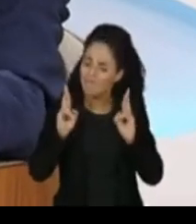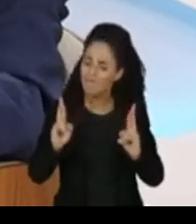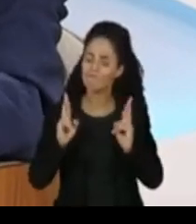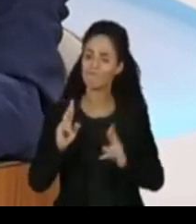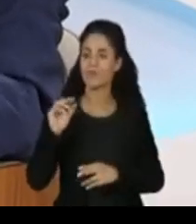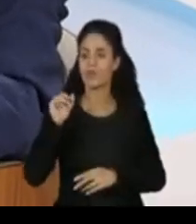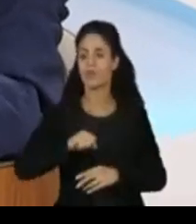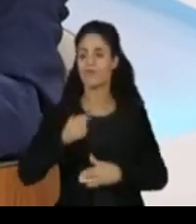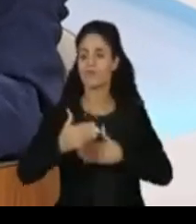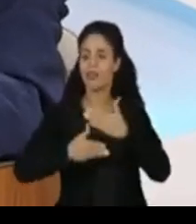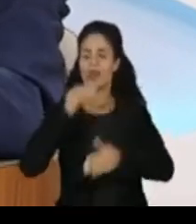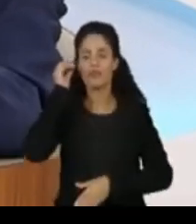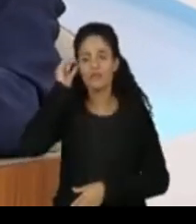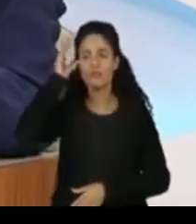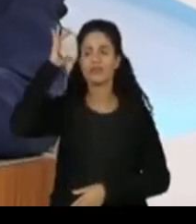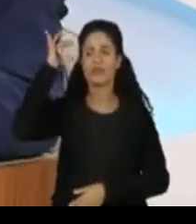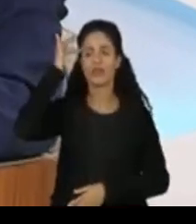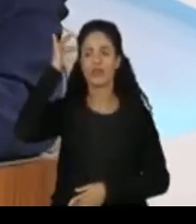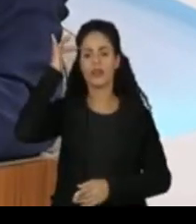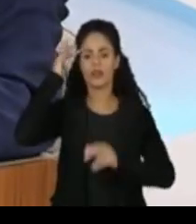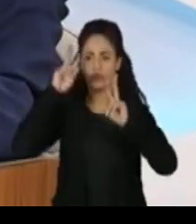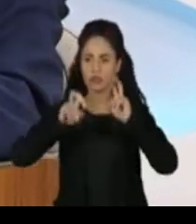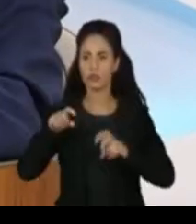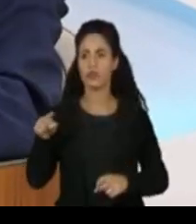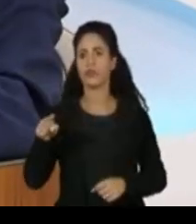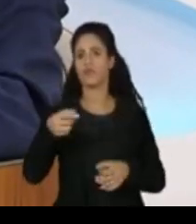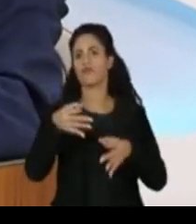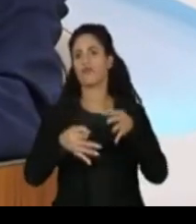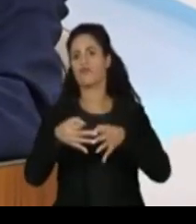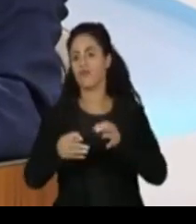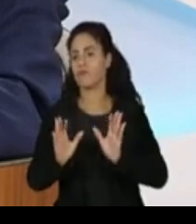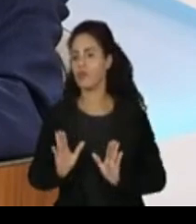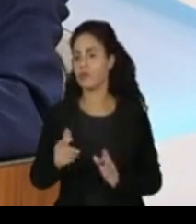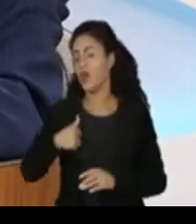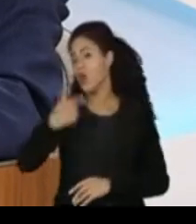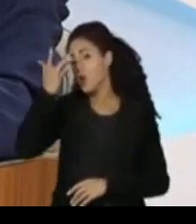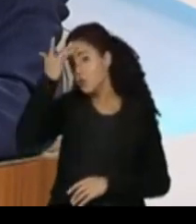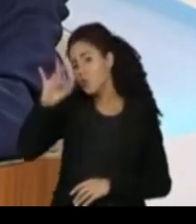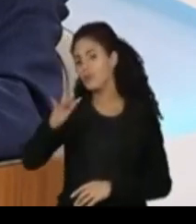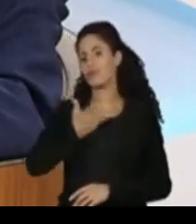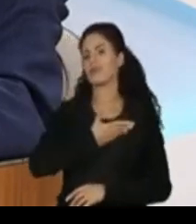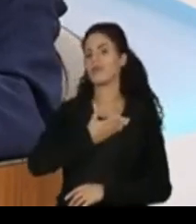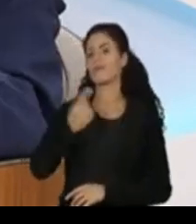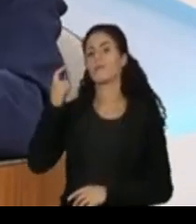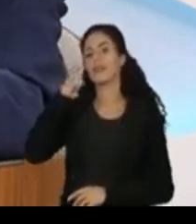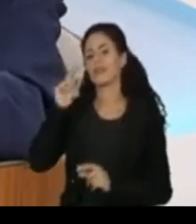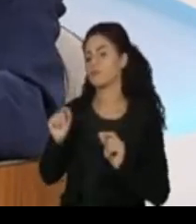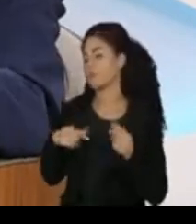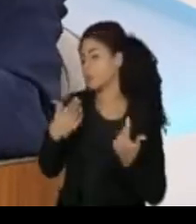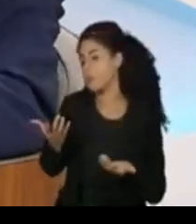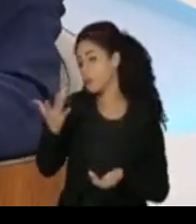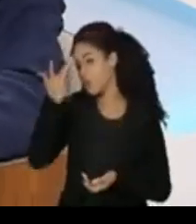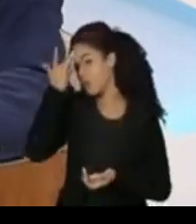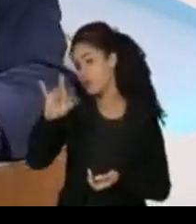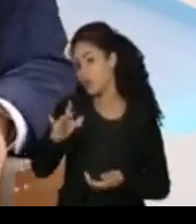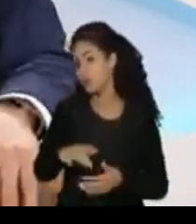o debate possa amadurecer para que eu possa levar a julgamento eu não sei o que que os meus colegas acham vamos esper alguns